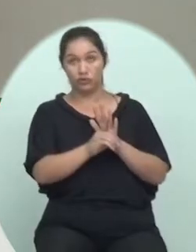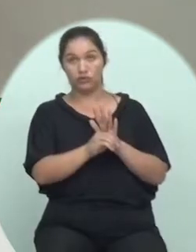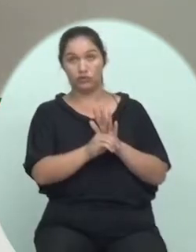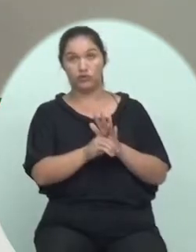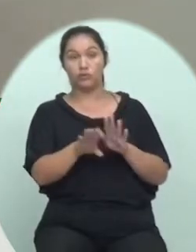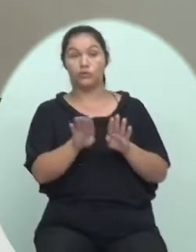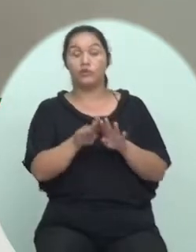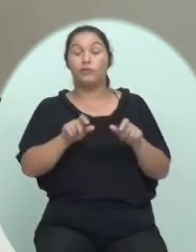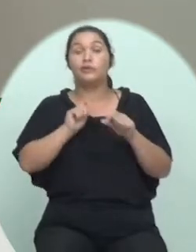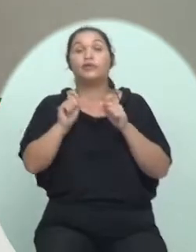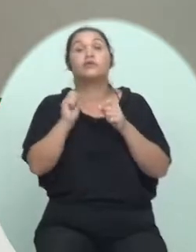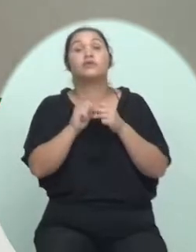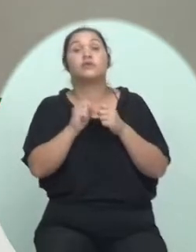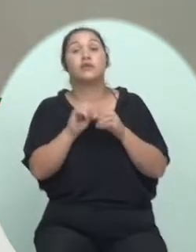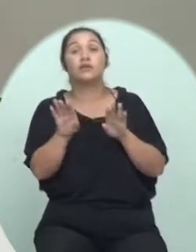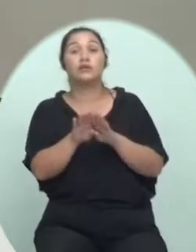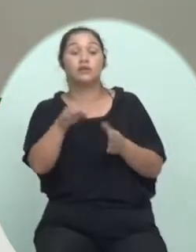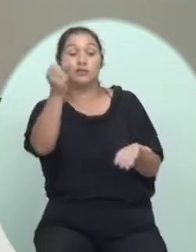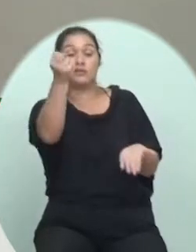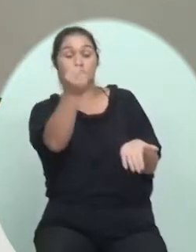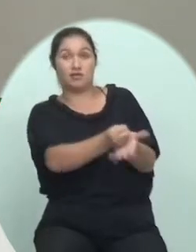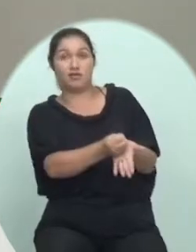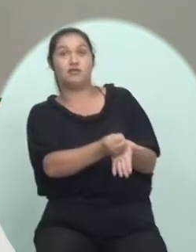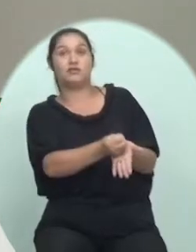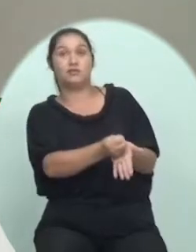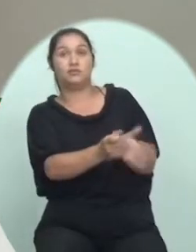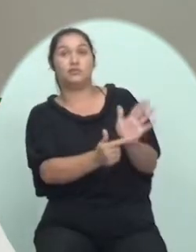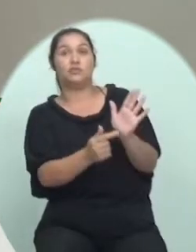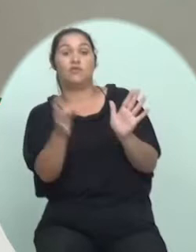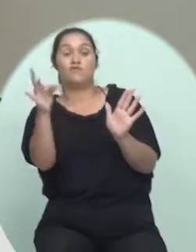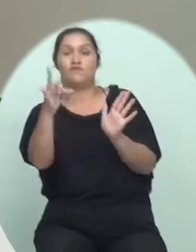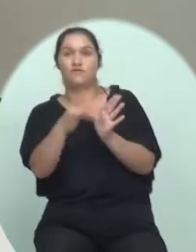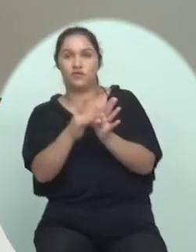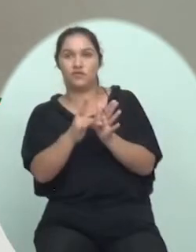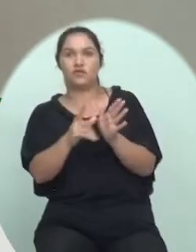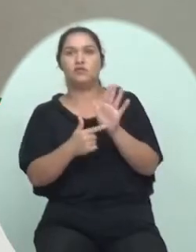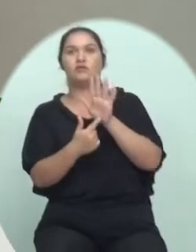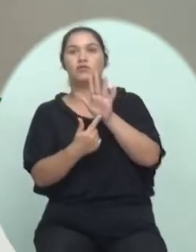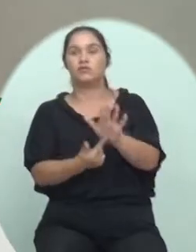de do carimbo, do certificado de garantia, com registro